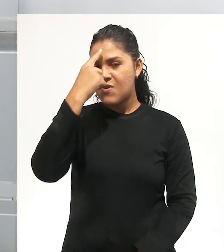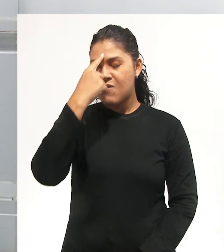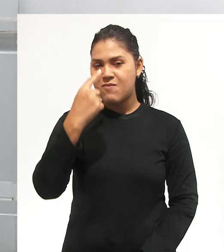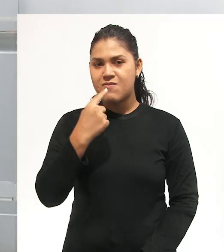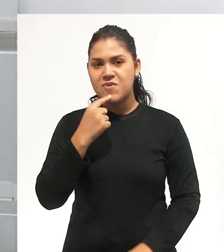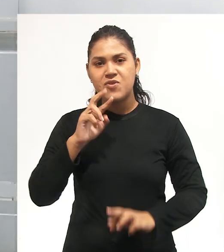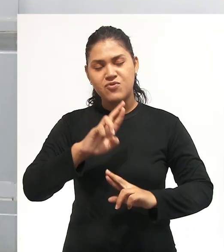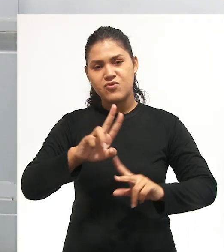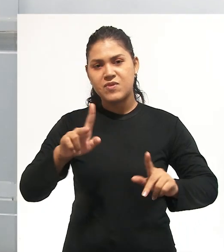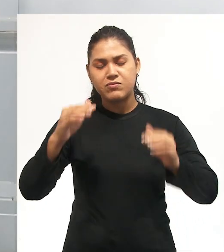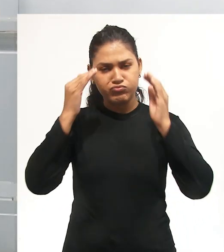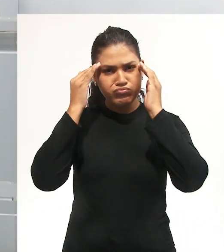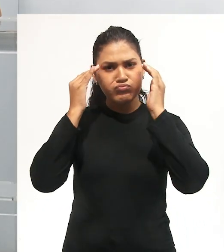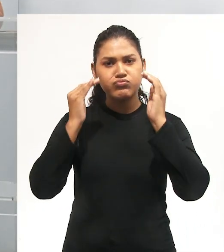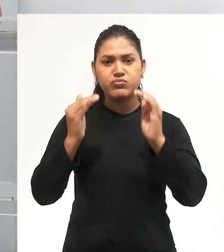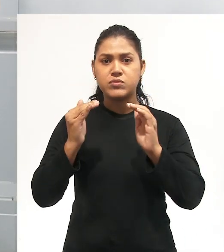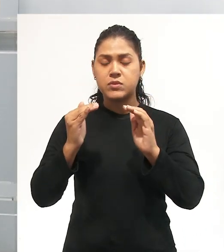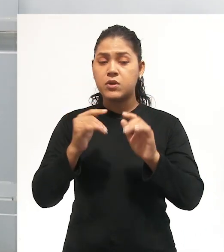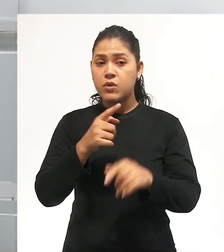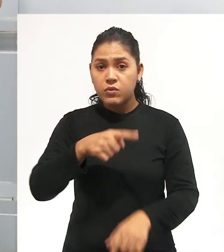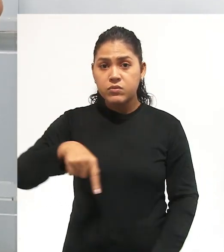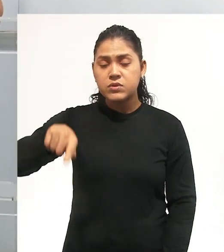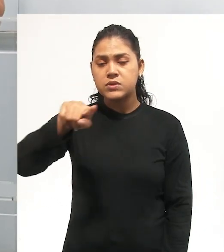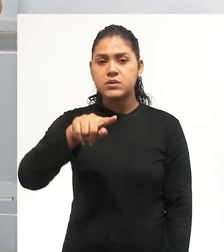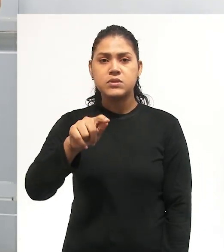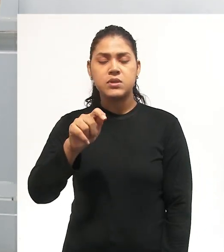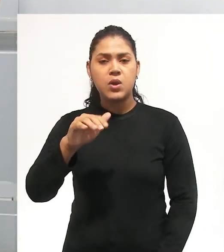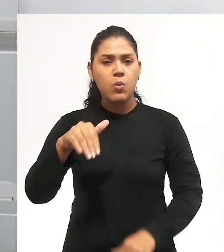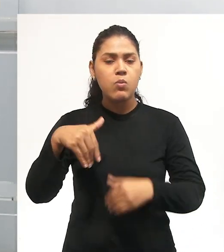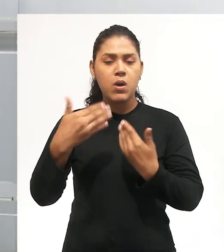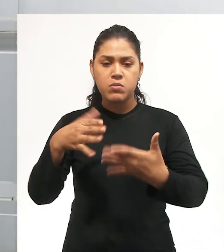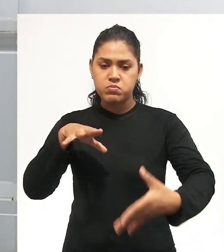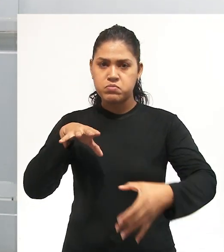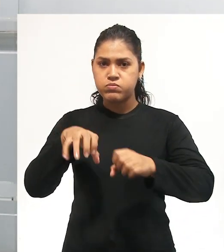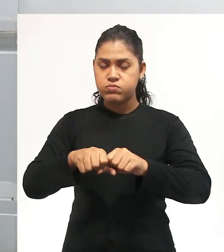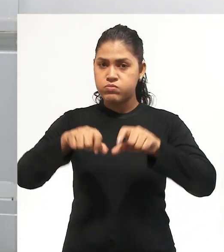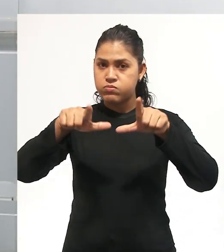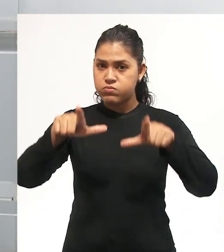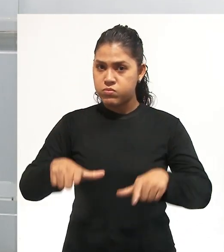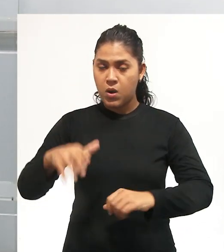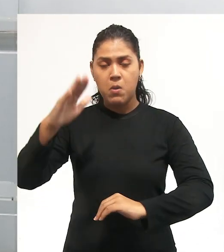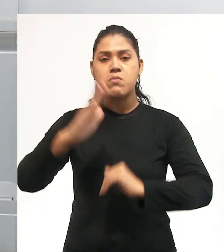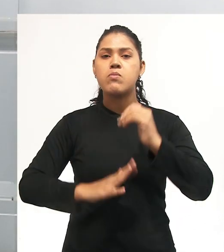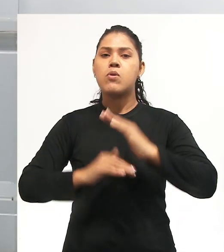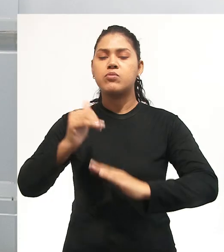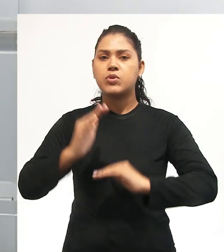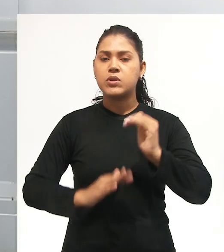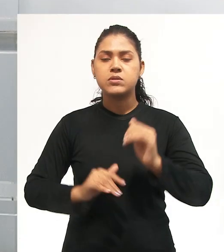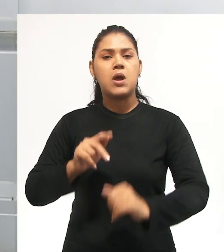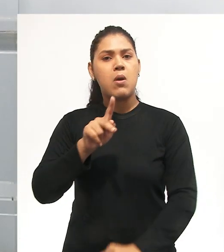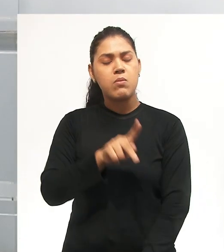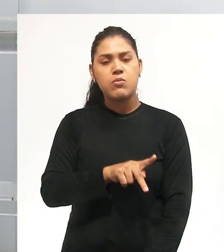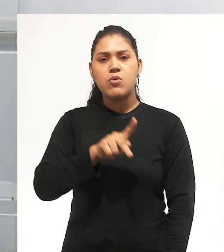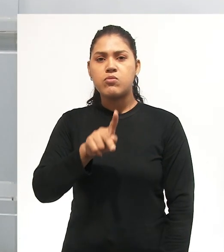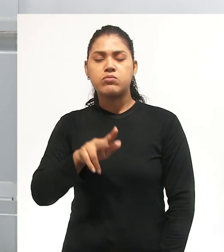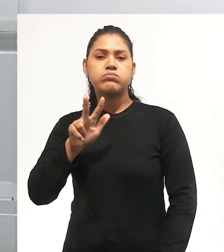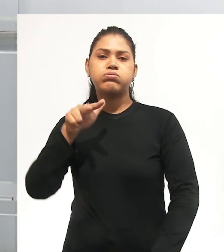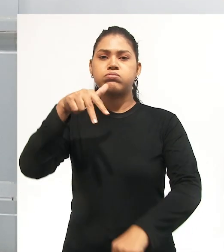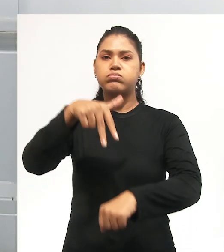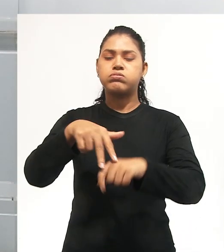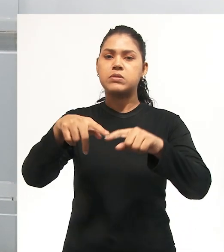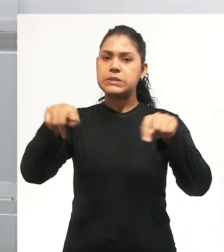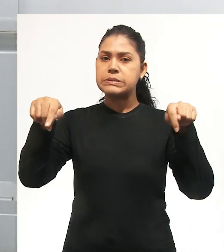de aprendizagem quando você se tornar um profissional formado, estiver em um ambiente escolar